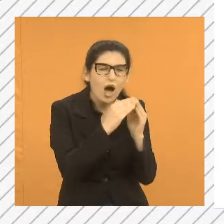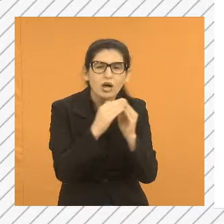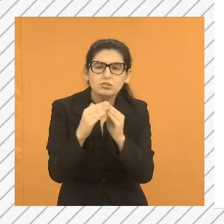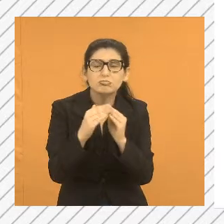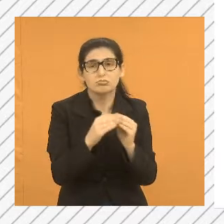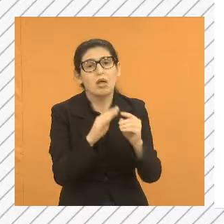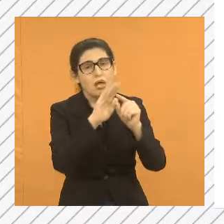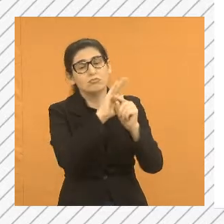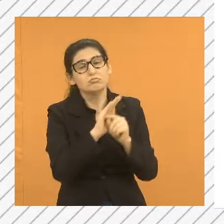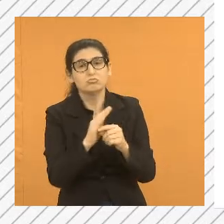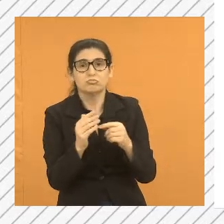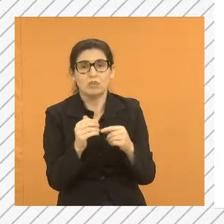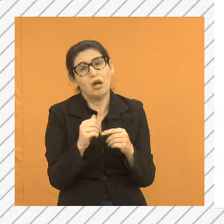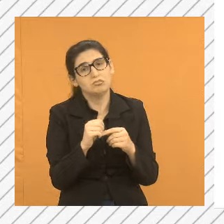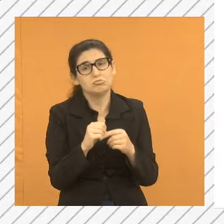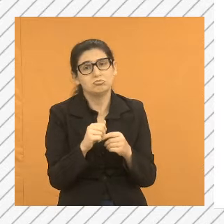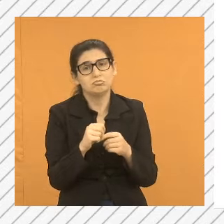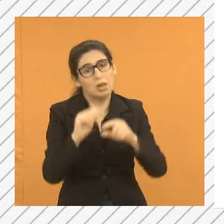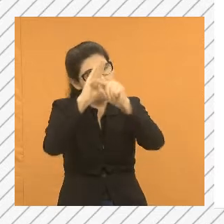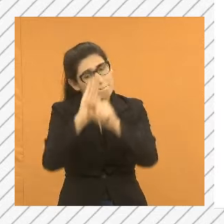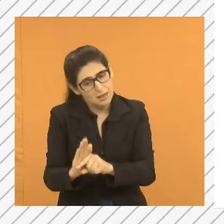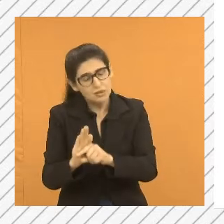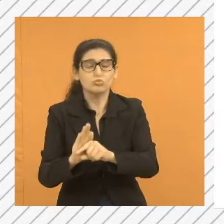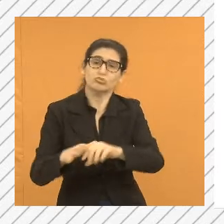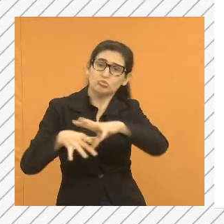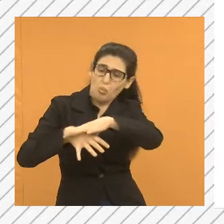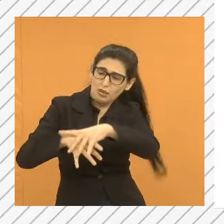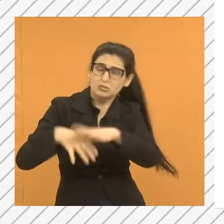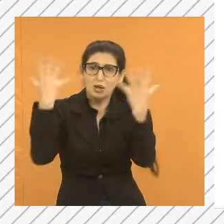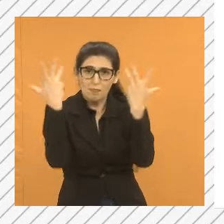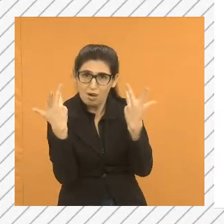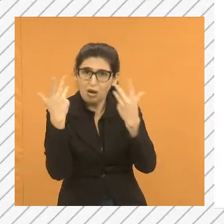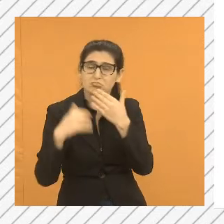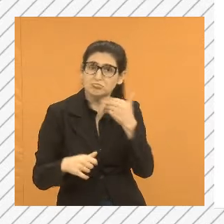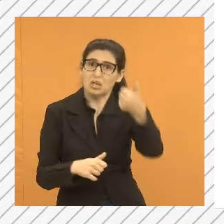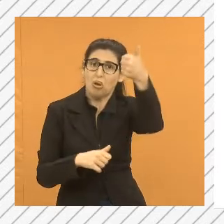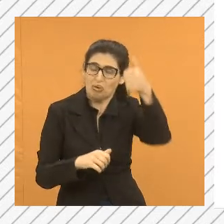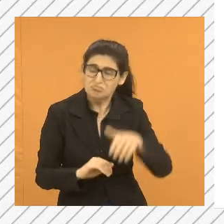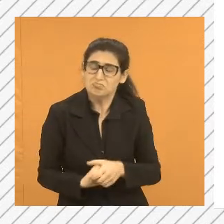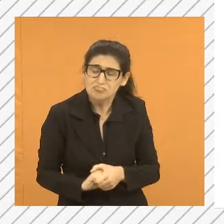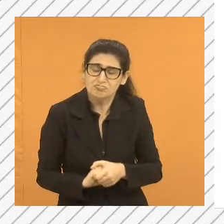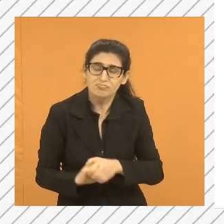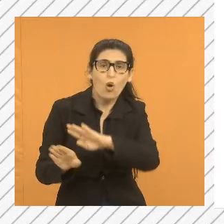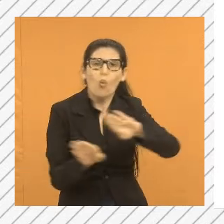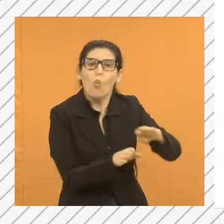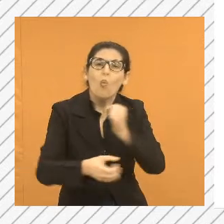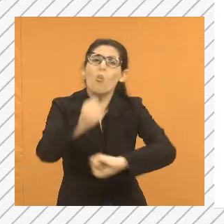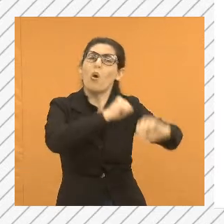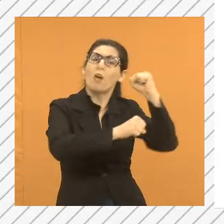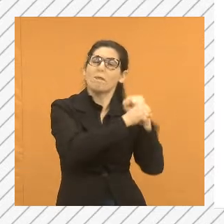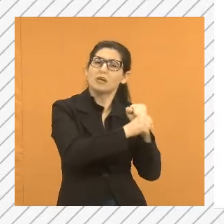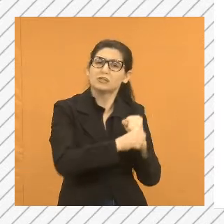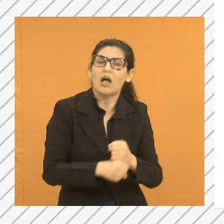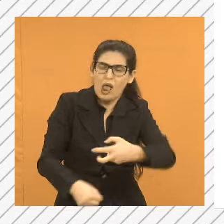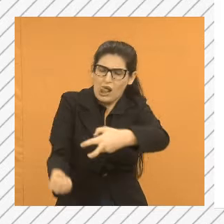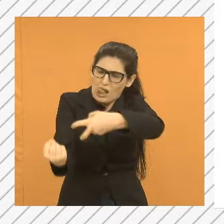casos. E com relação, finalmente, à campanha antirrábica, no ano passado foram